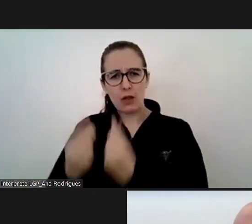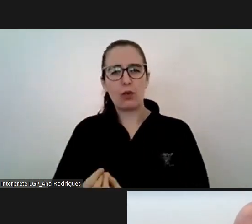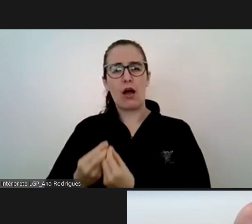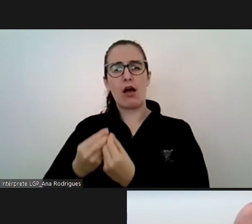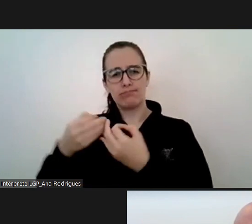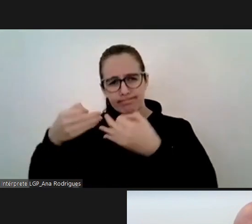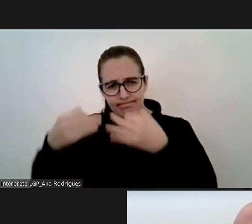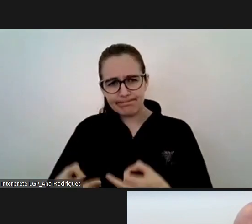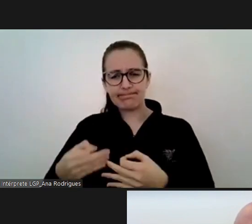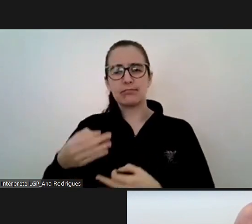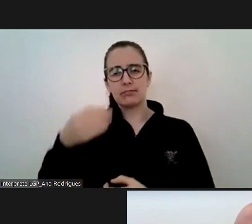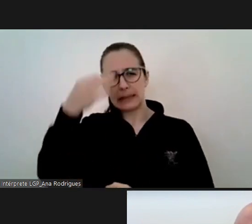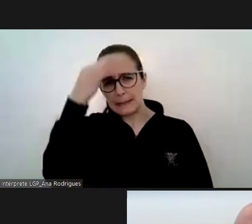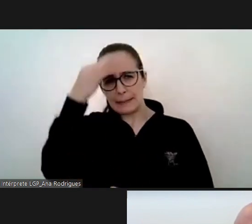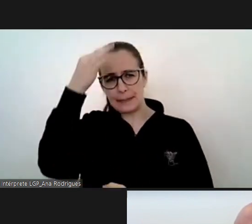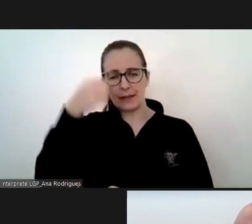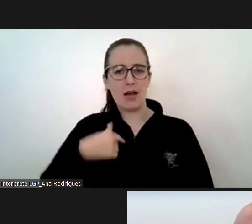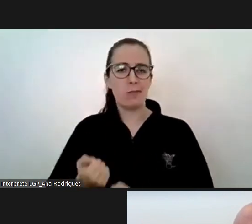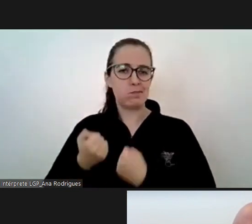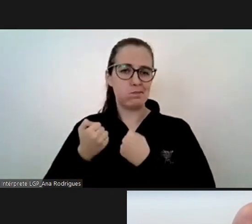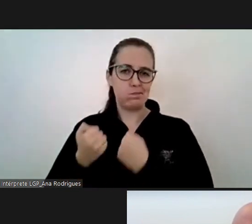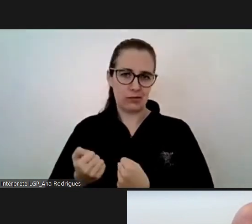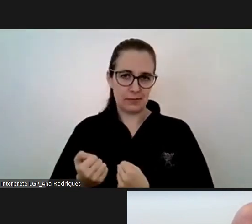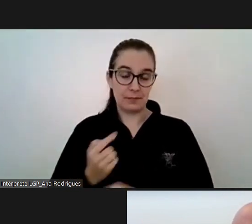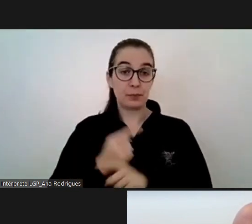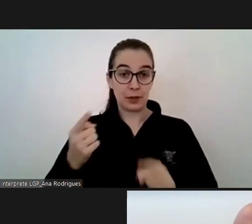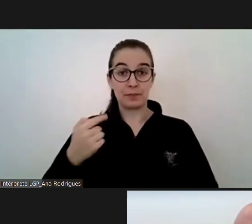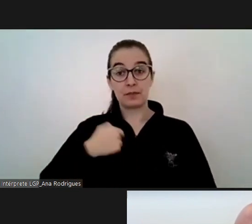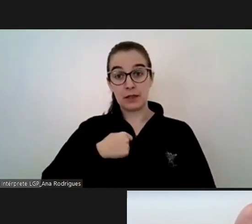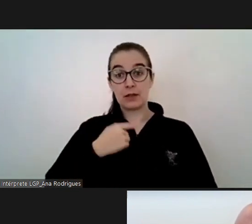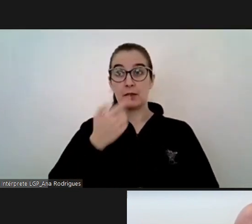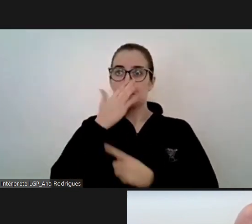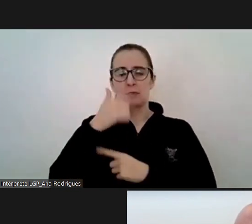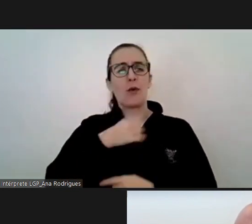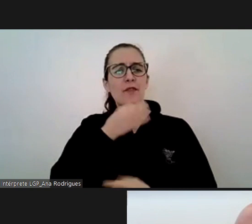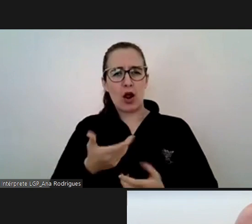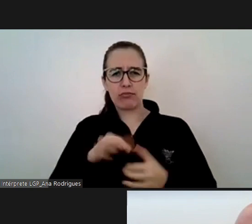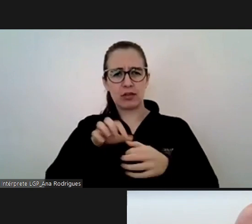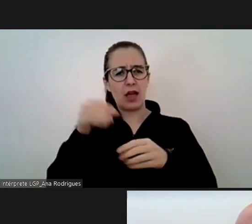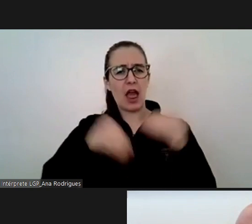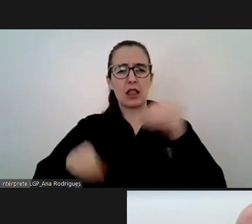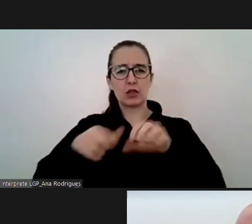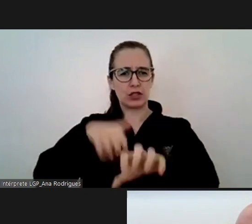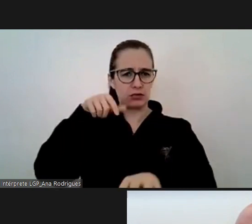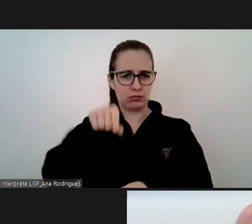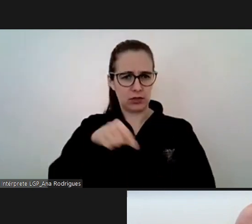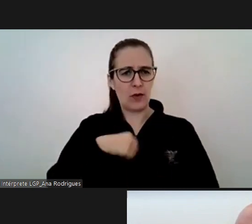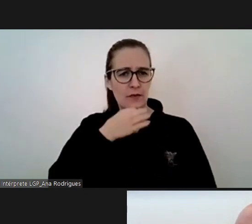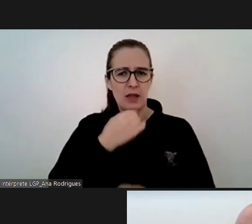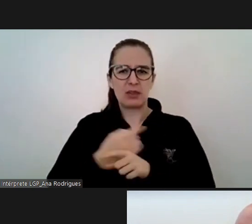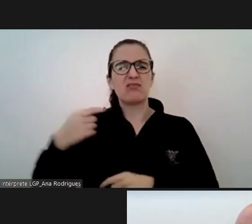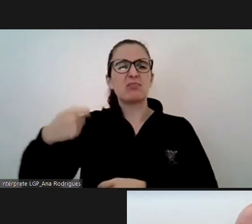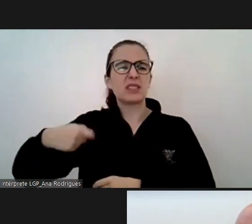nós sabemos os níveis de participação, nós sabemos que, e vamos referir a eleições legislativas, porque evidentemente